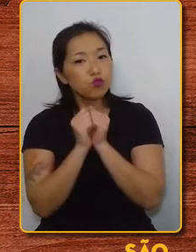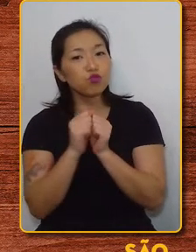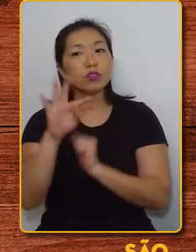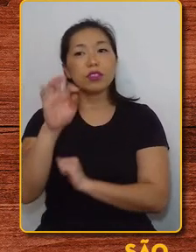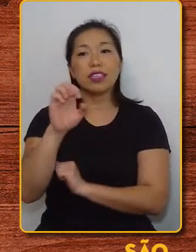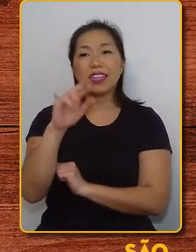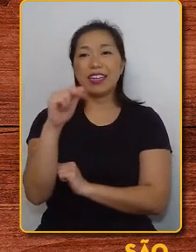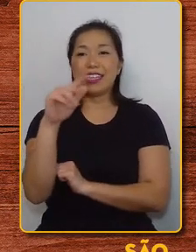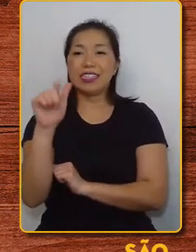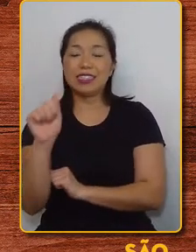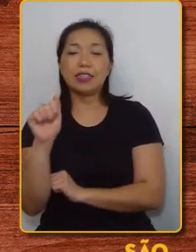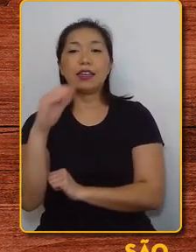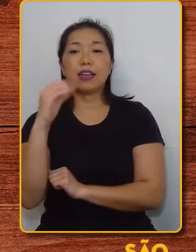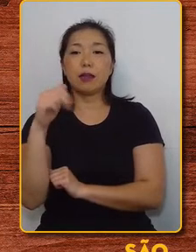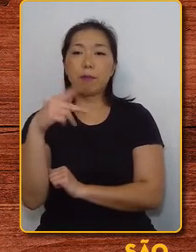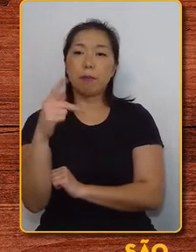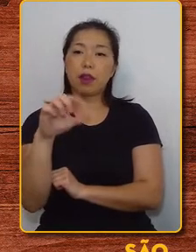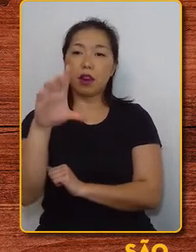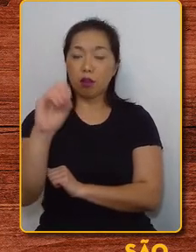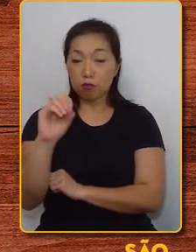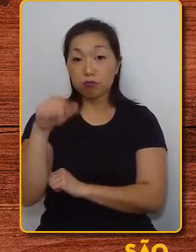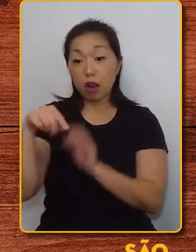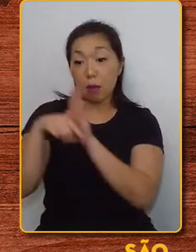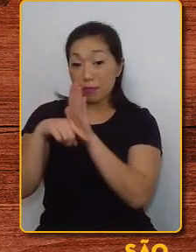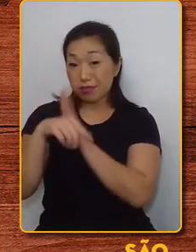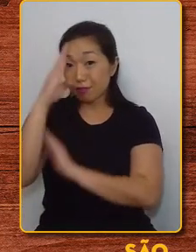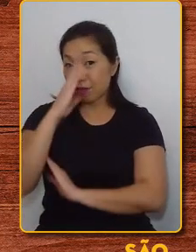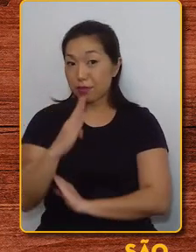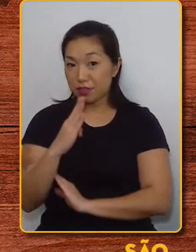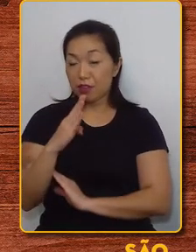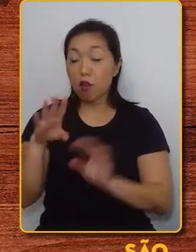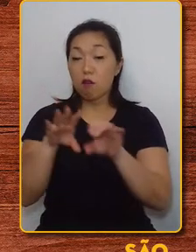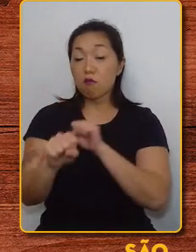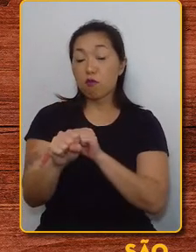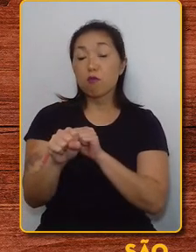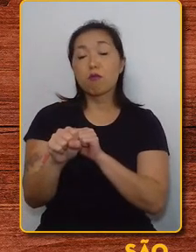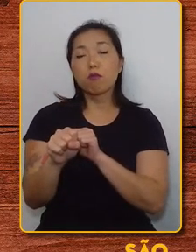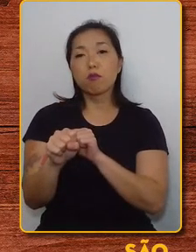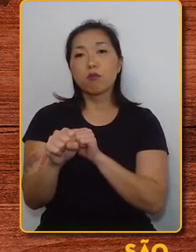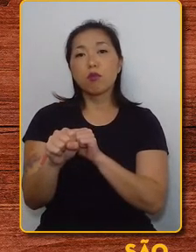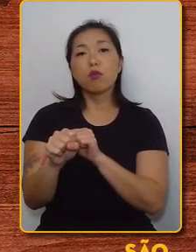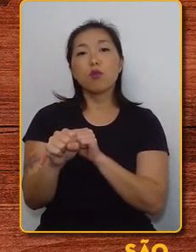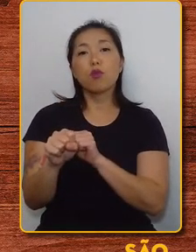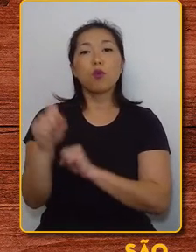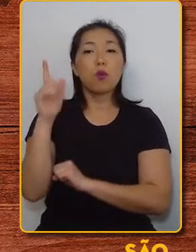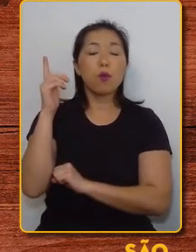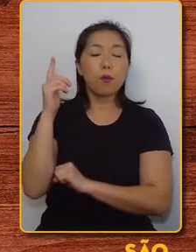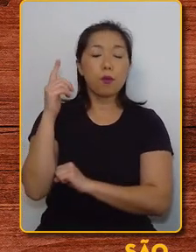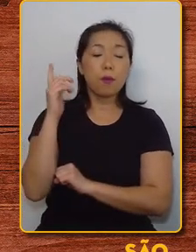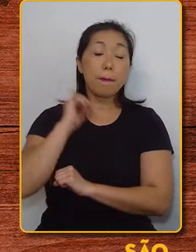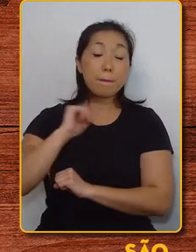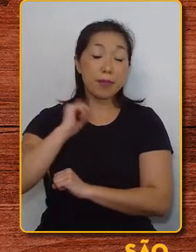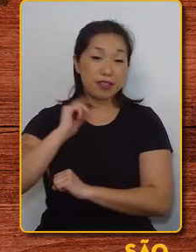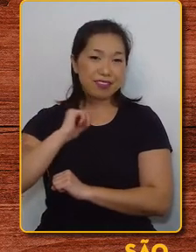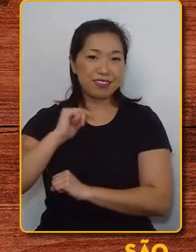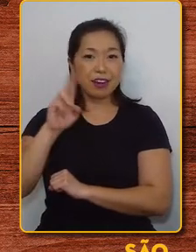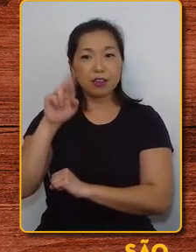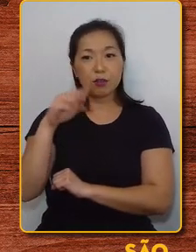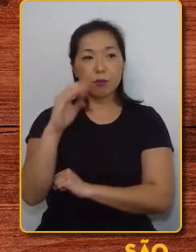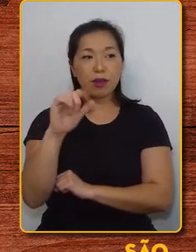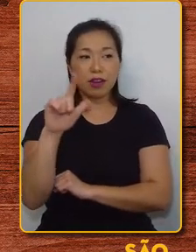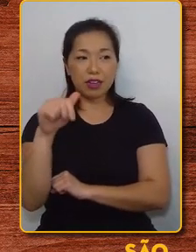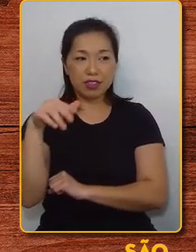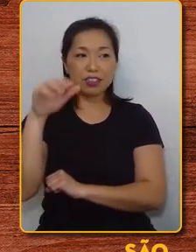uma economista, pesquisadora brasileira, formada pela Universidade Federal de Uberlândia, doutora em saúde pública pela Fundação Oswaldo